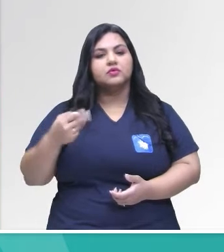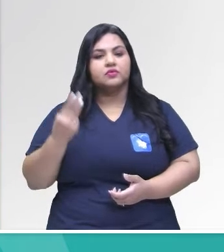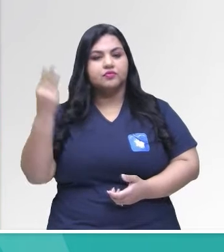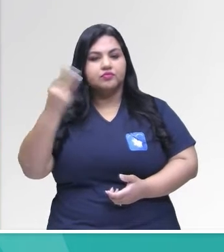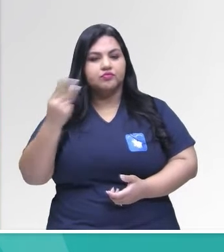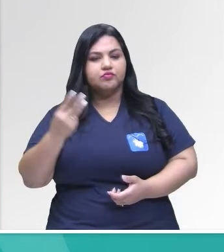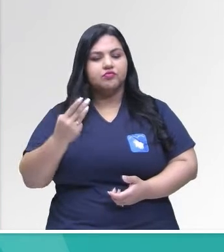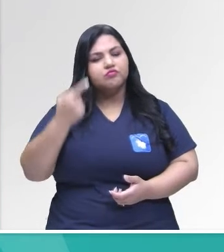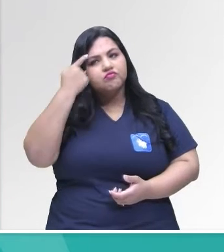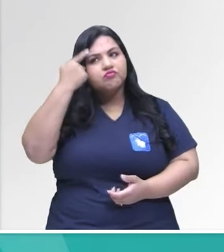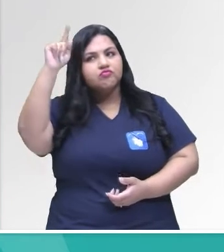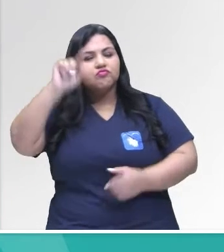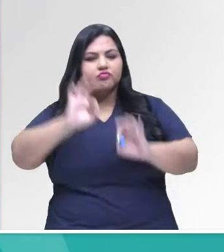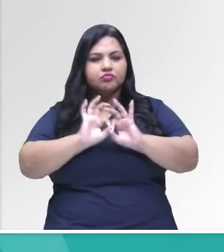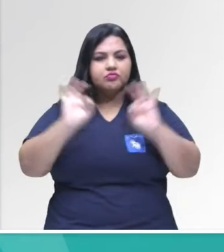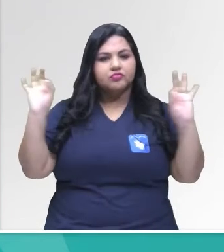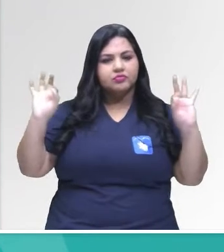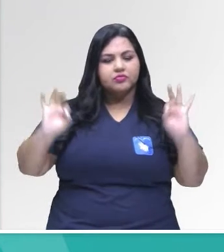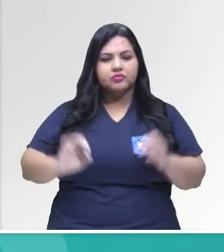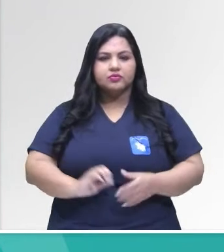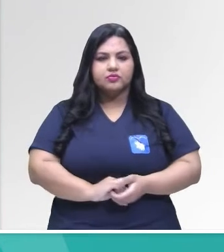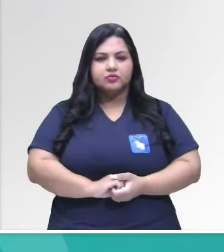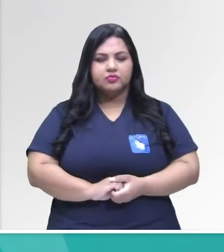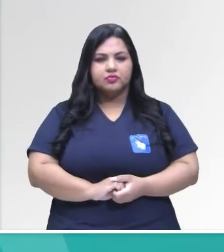Unidade 3. Great Ideas.